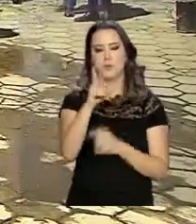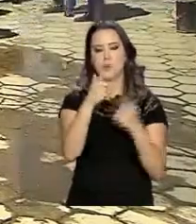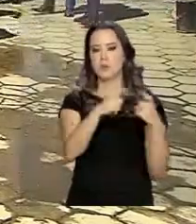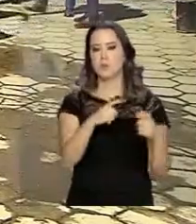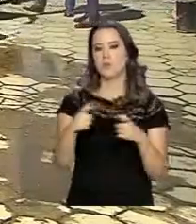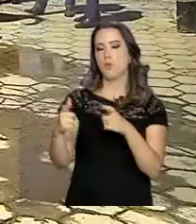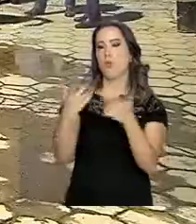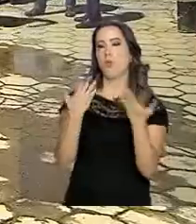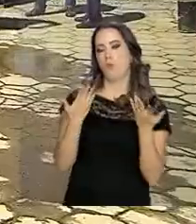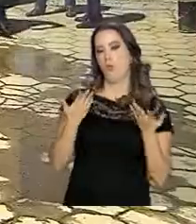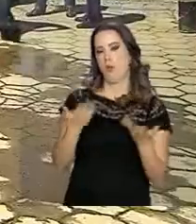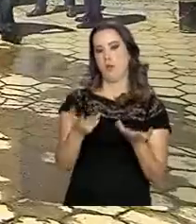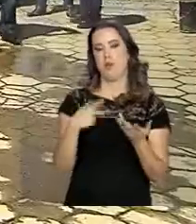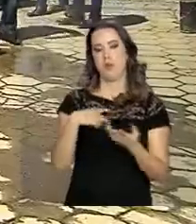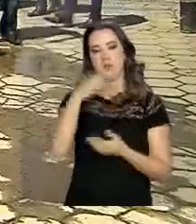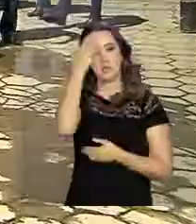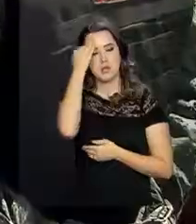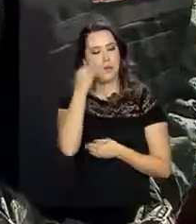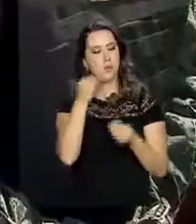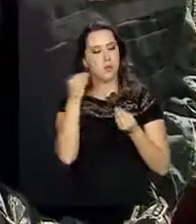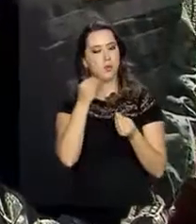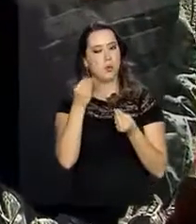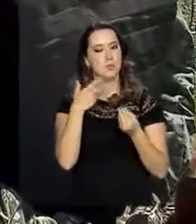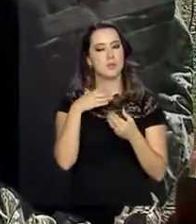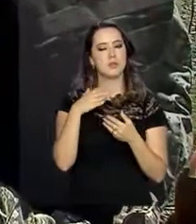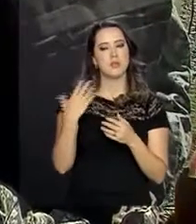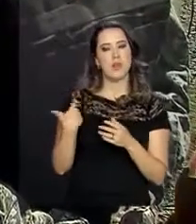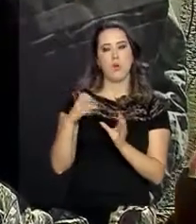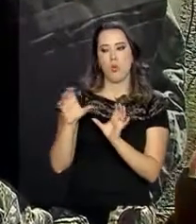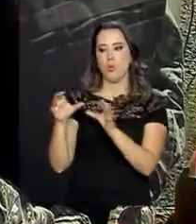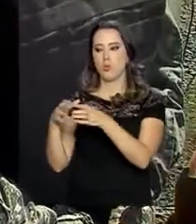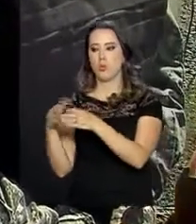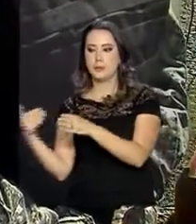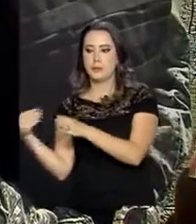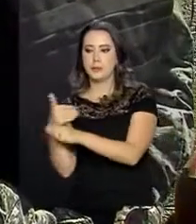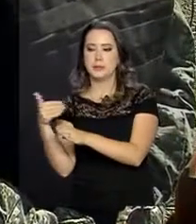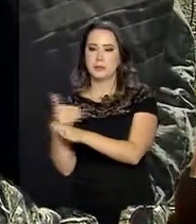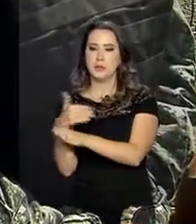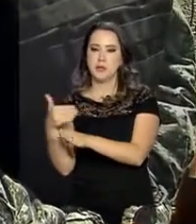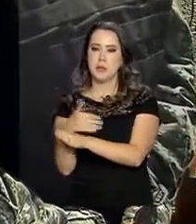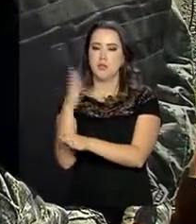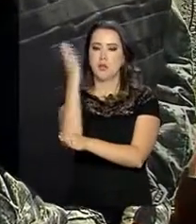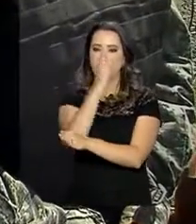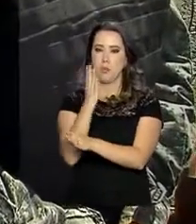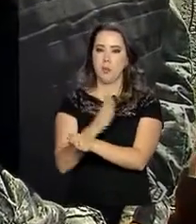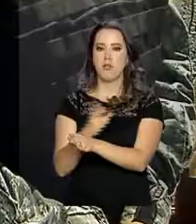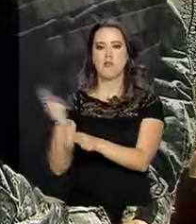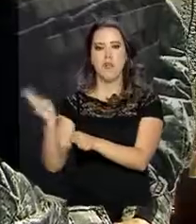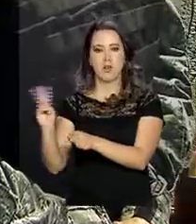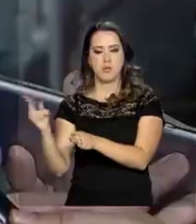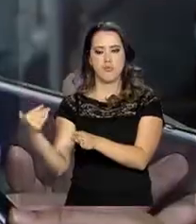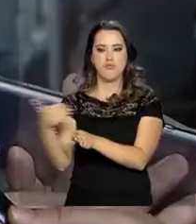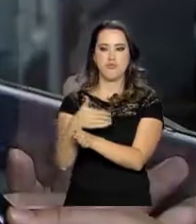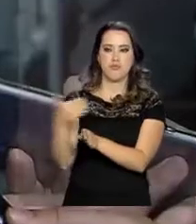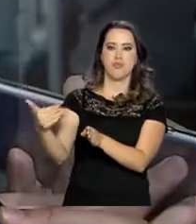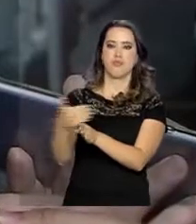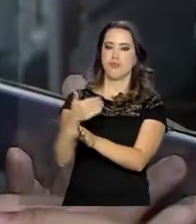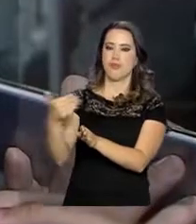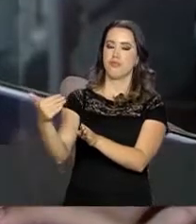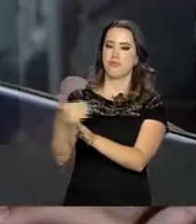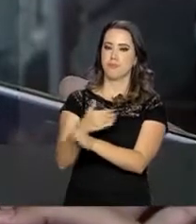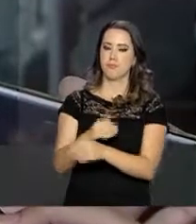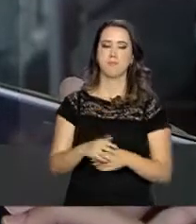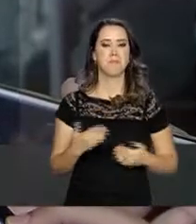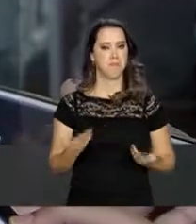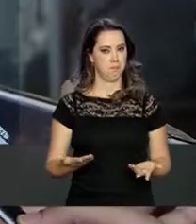informações sobre a situação migratória para subsidiar o governo federal nas medidas a serem adotadas. O bom é ouvir